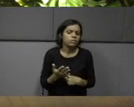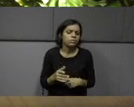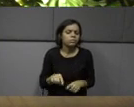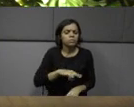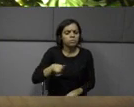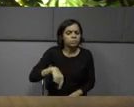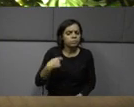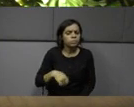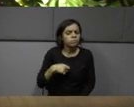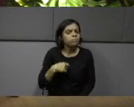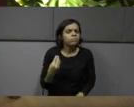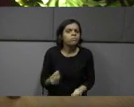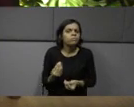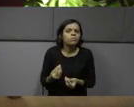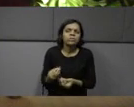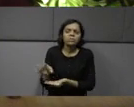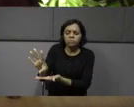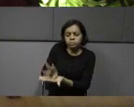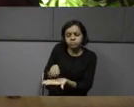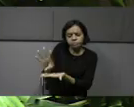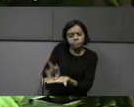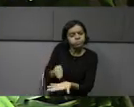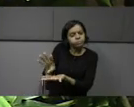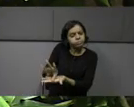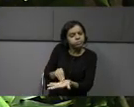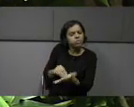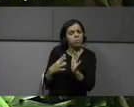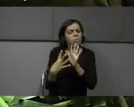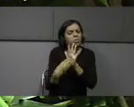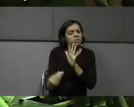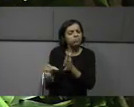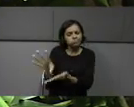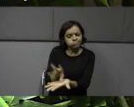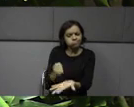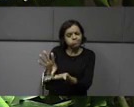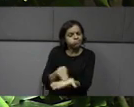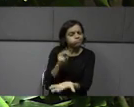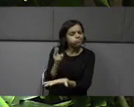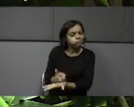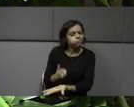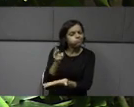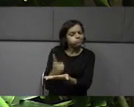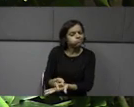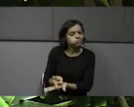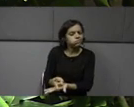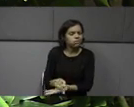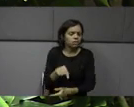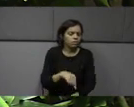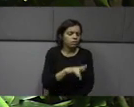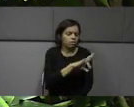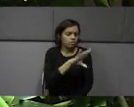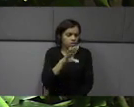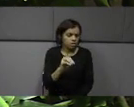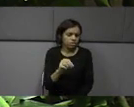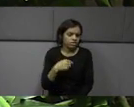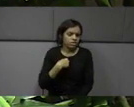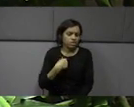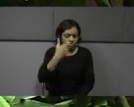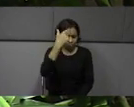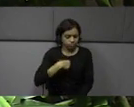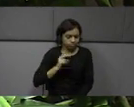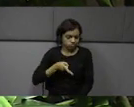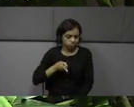também repertório de modelos possíveis eu participasse pequeno rio fez todo mundo conhece